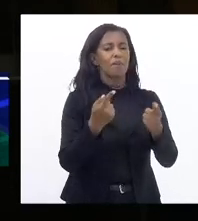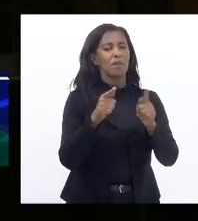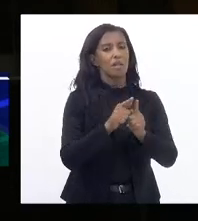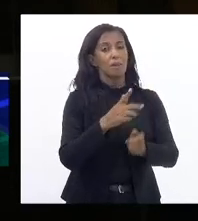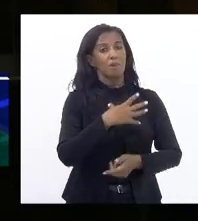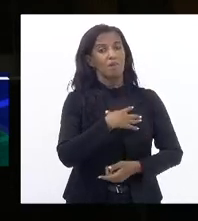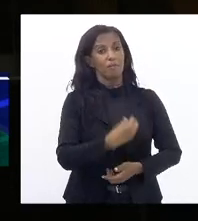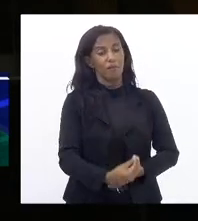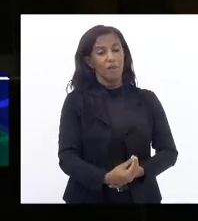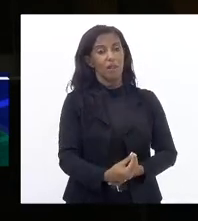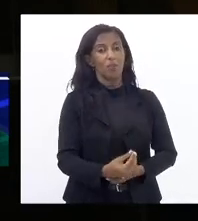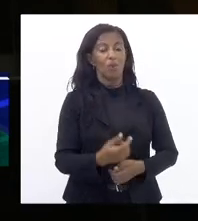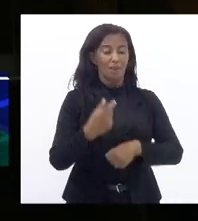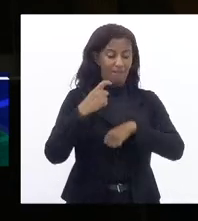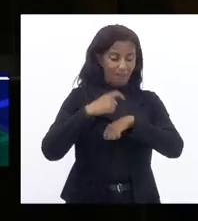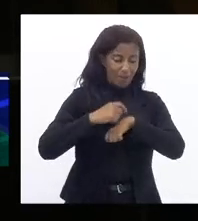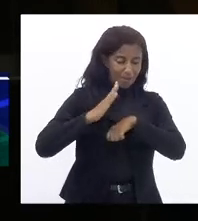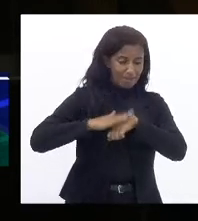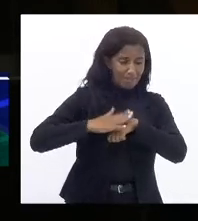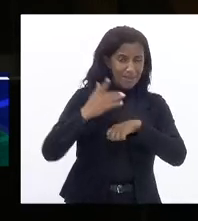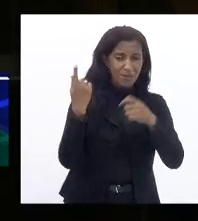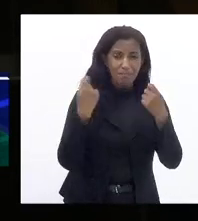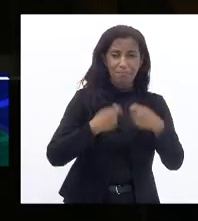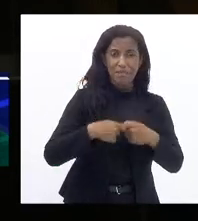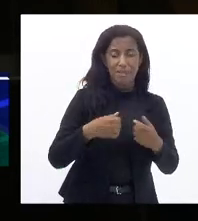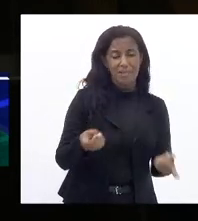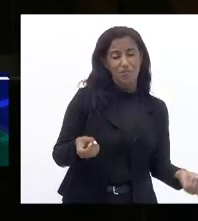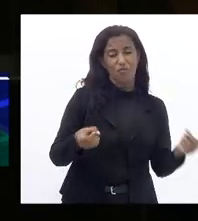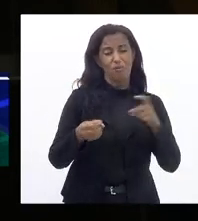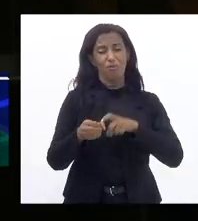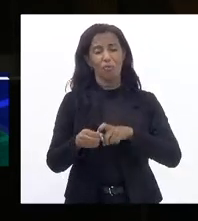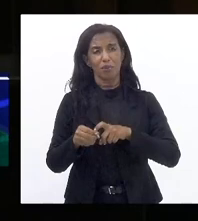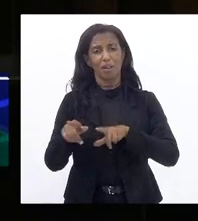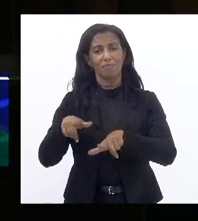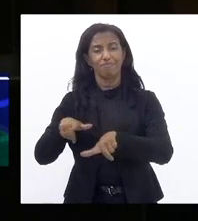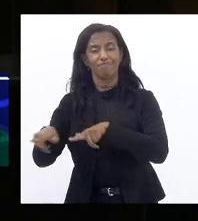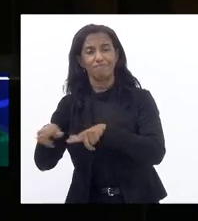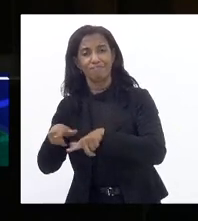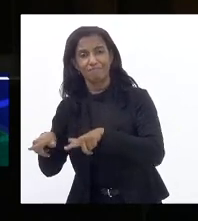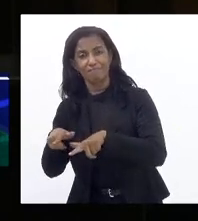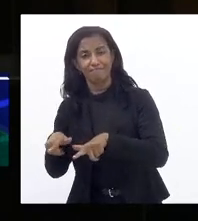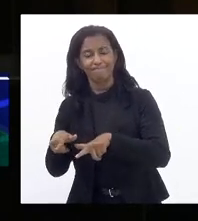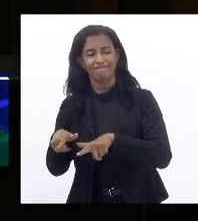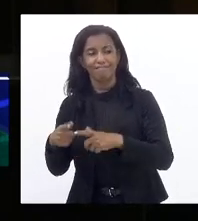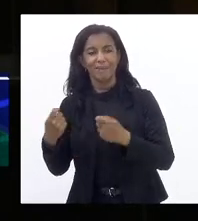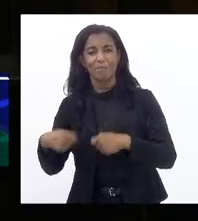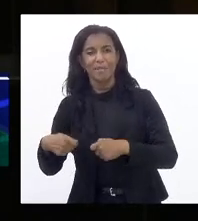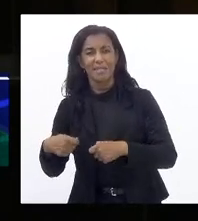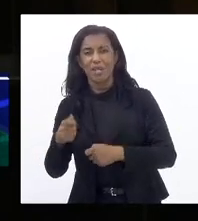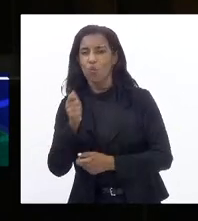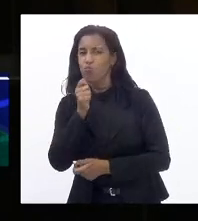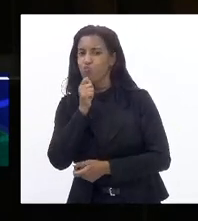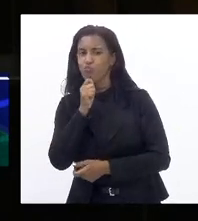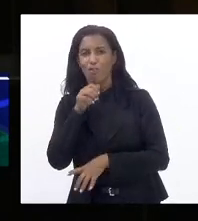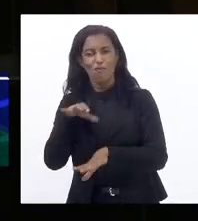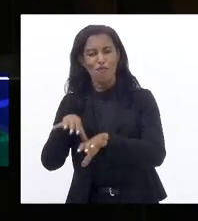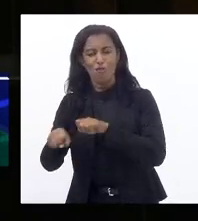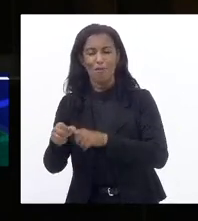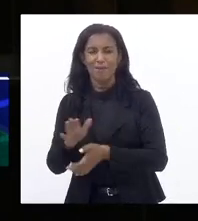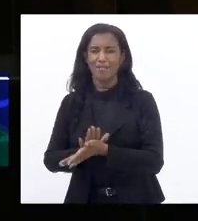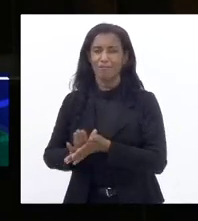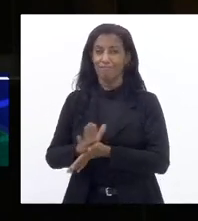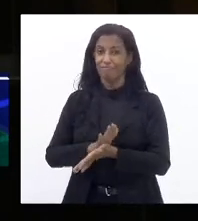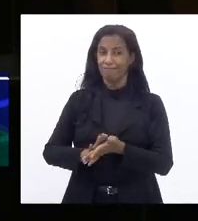momento em que ela mais precisa de retornar para o mercado de trabalho, lhe carece justamente essa formação